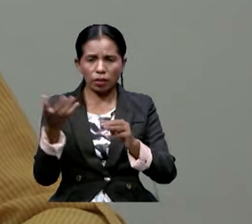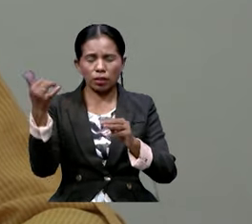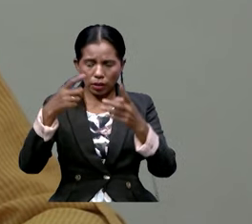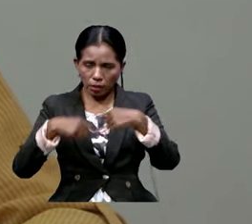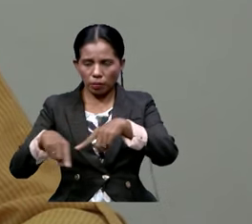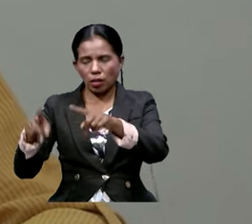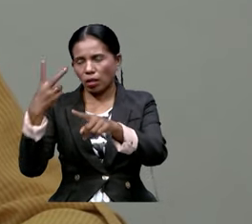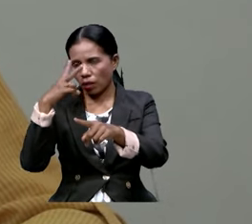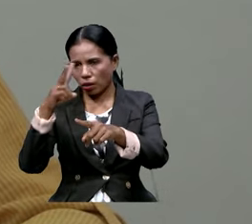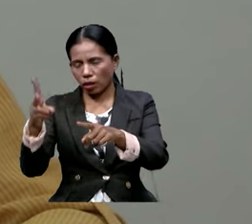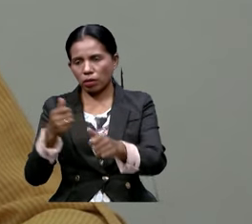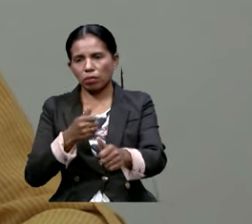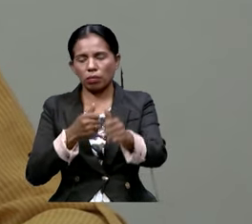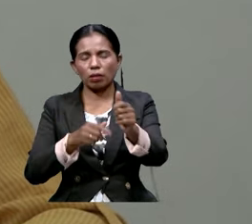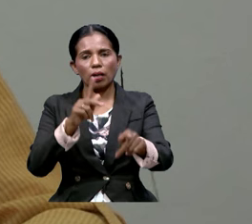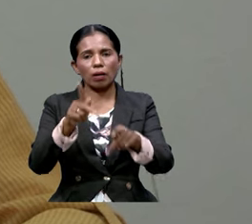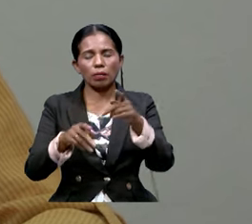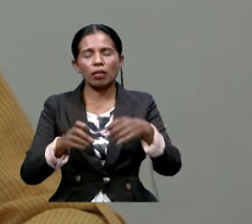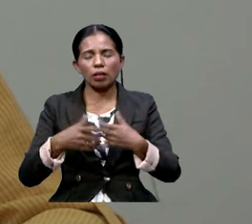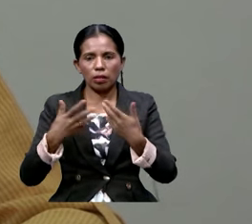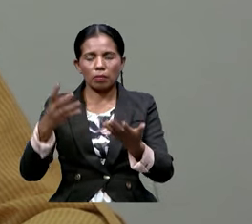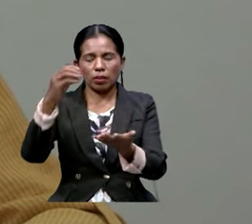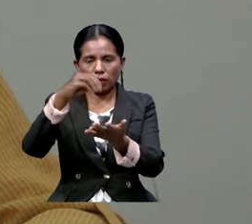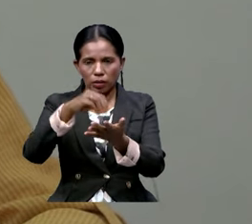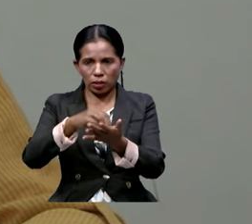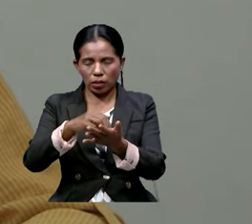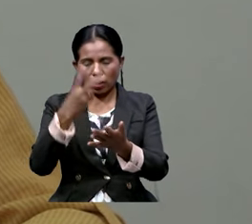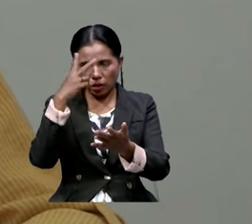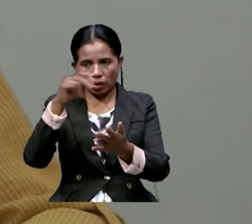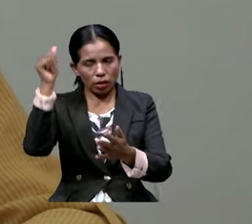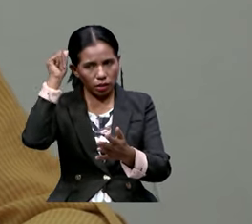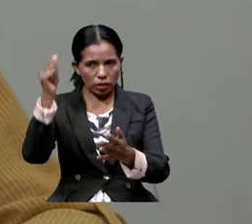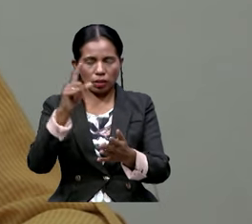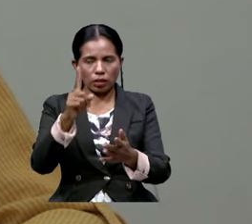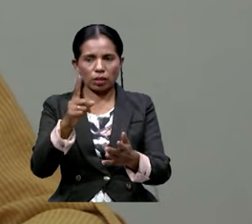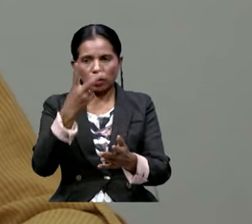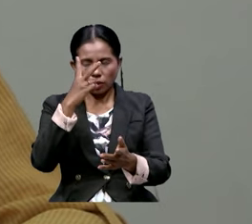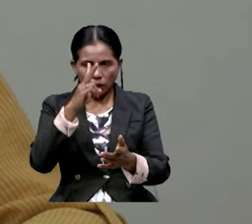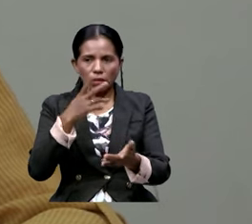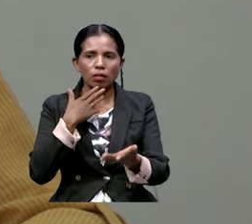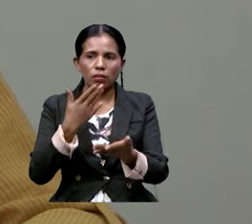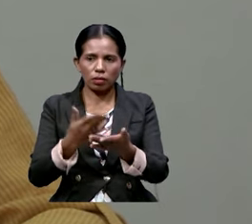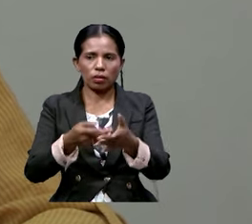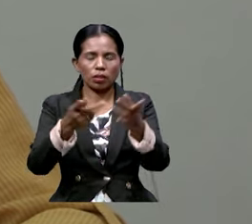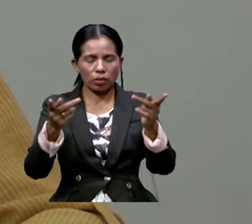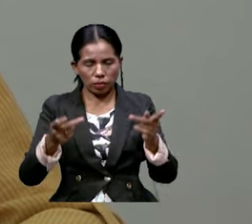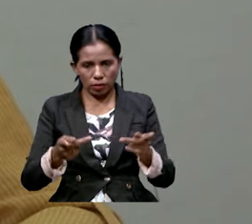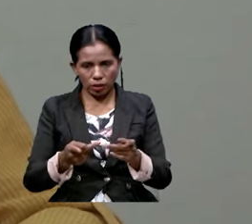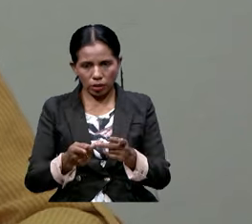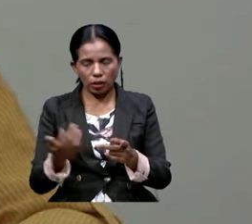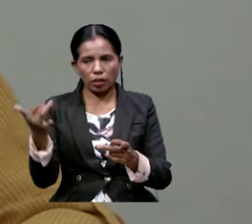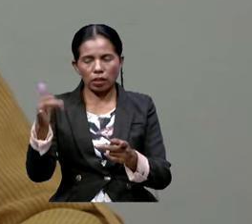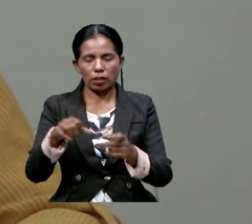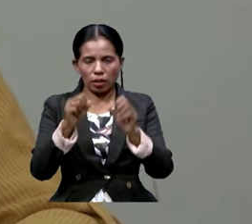falei, baseia ba quadro pessoal, né? Sira sei haré para a halva análise da, o de haré diria que é terreno, a tu né?